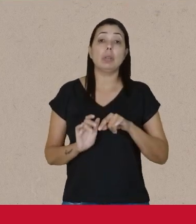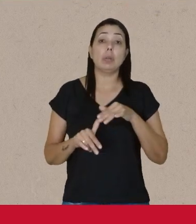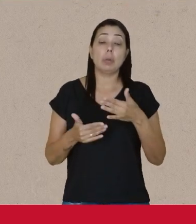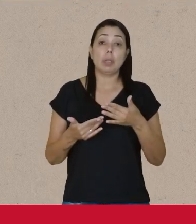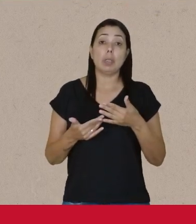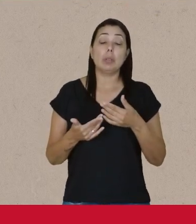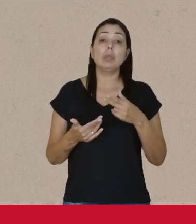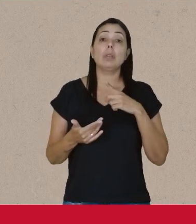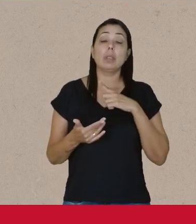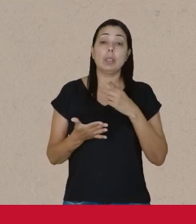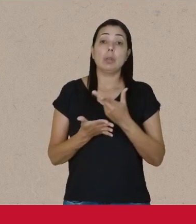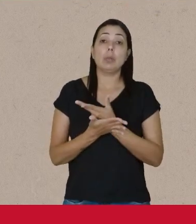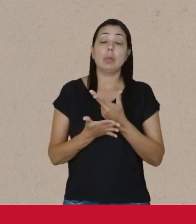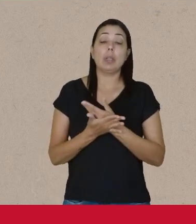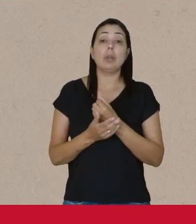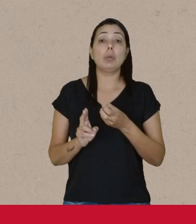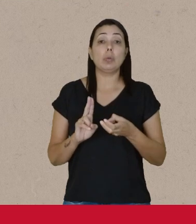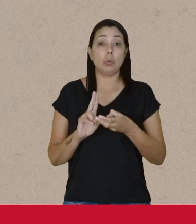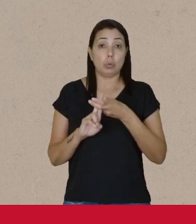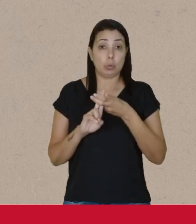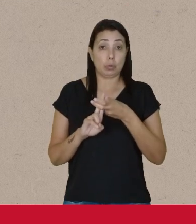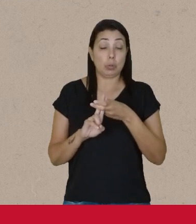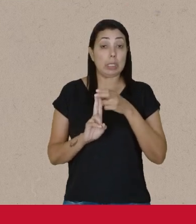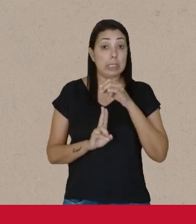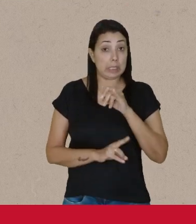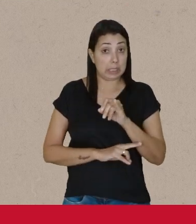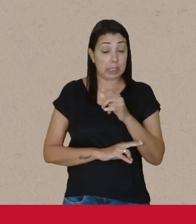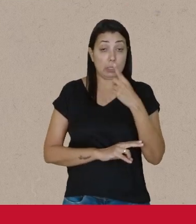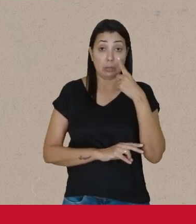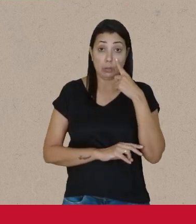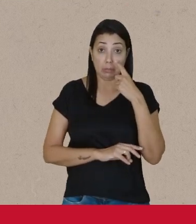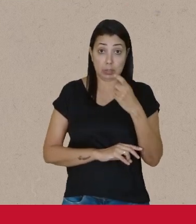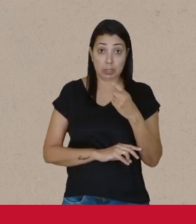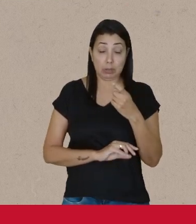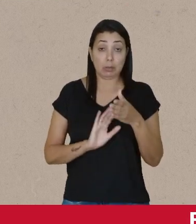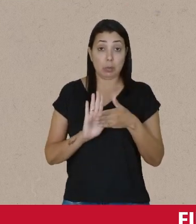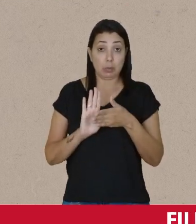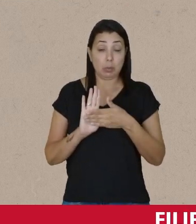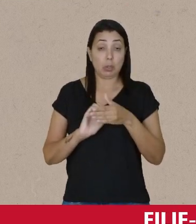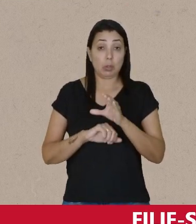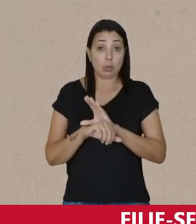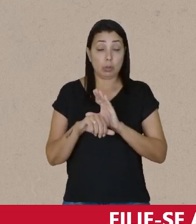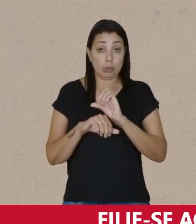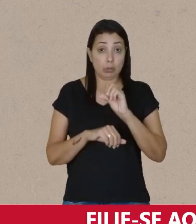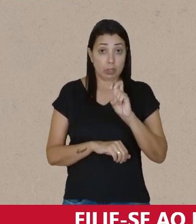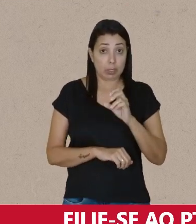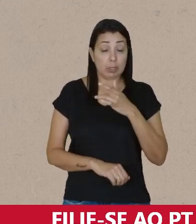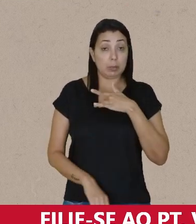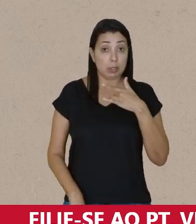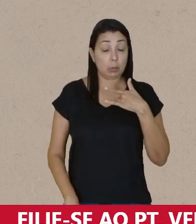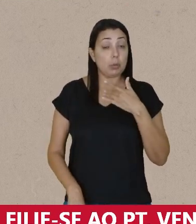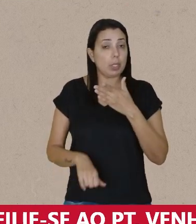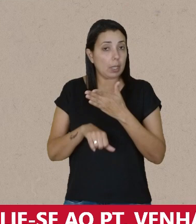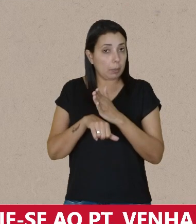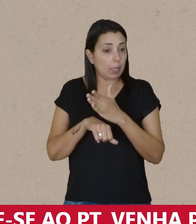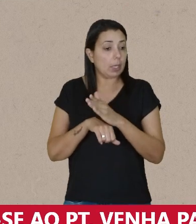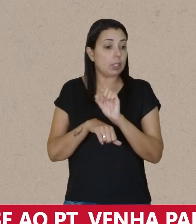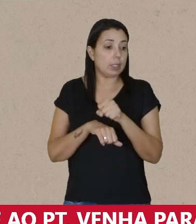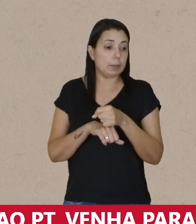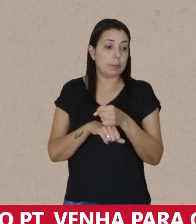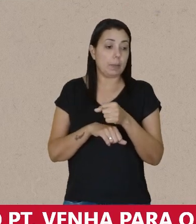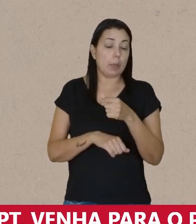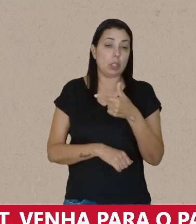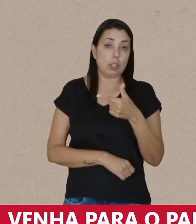ela afeta o nosso SUS. Se a gente observa a emenda constitucional 95 para a saúde, na prática, ela funciona a partir